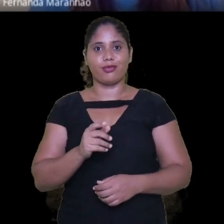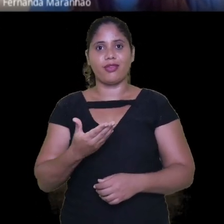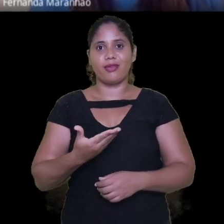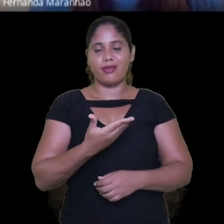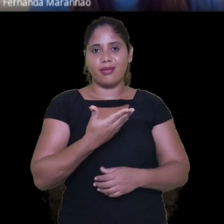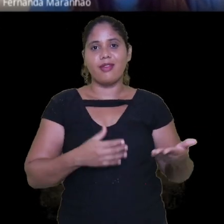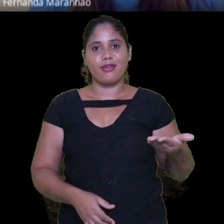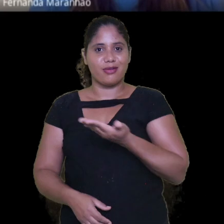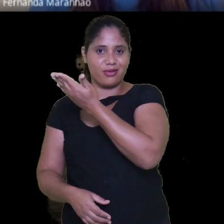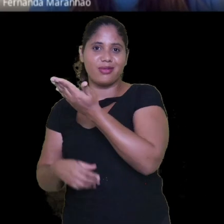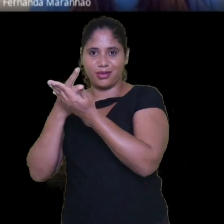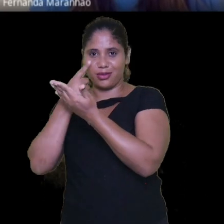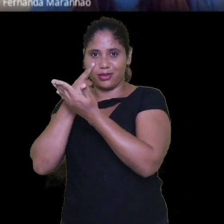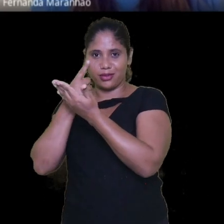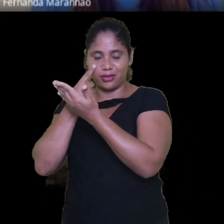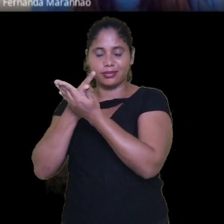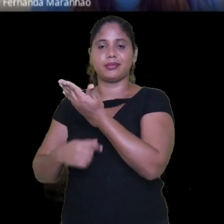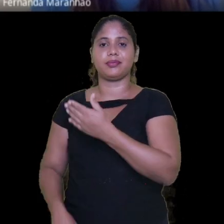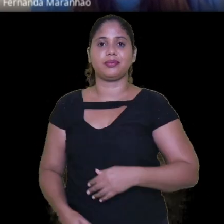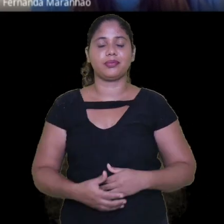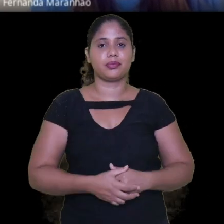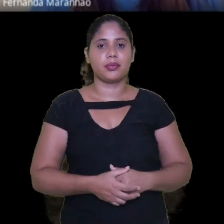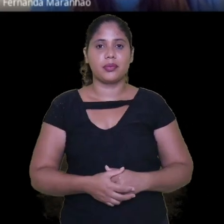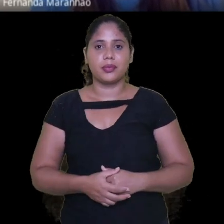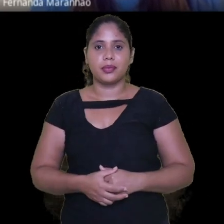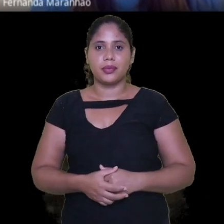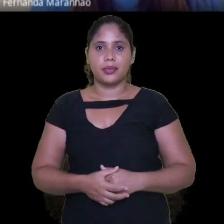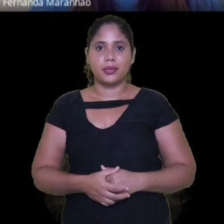visualizada no exame físico durante o pré-natal antes da 20ª